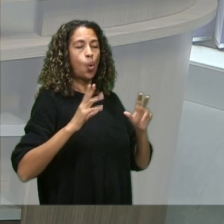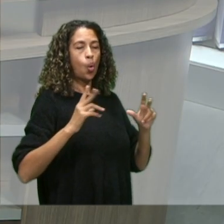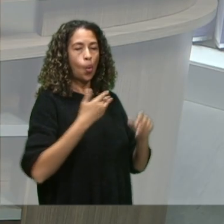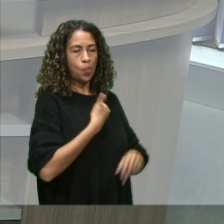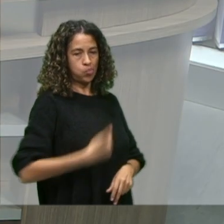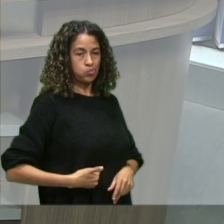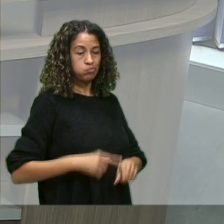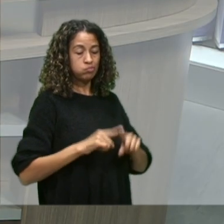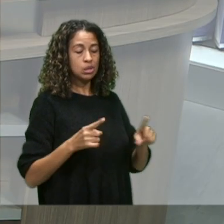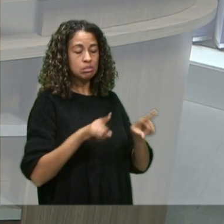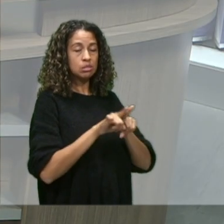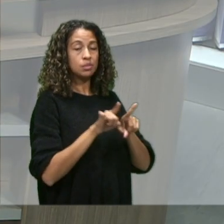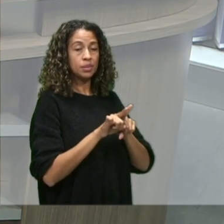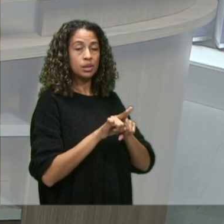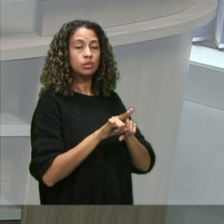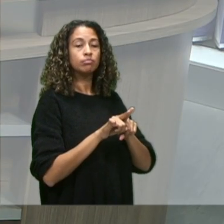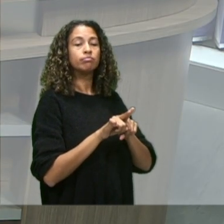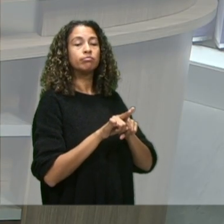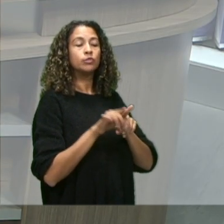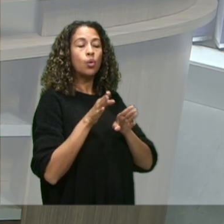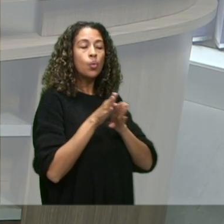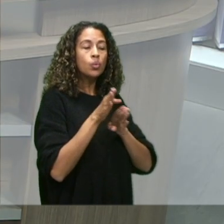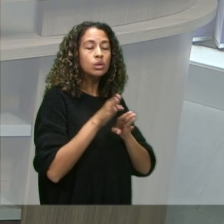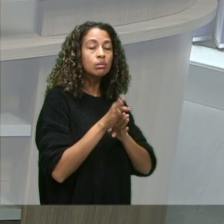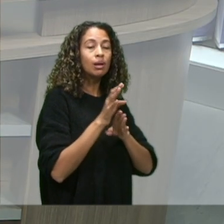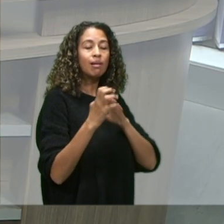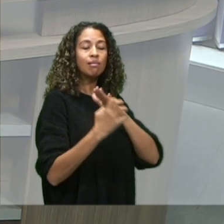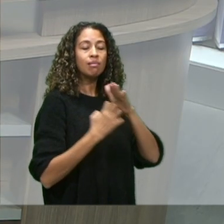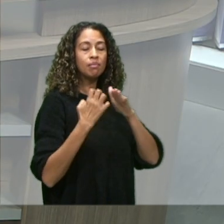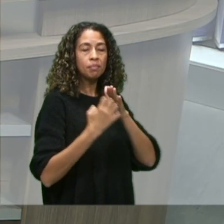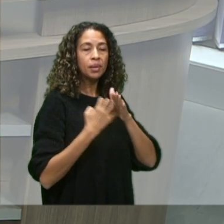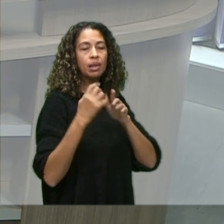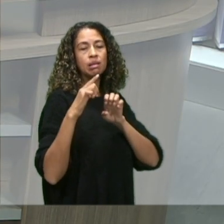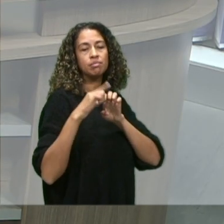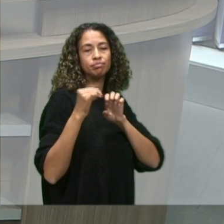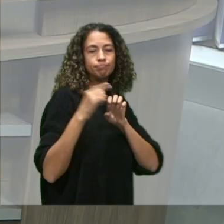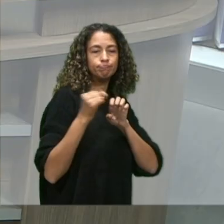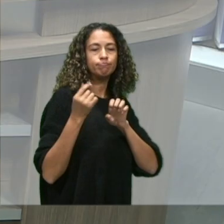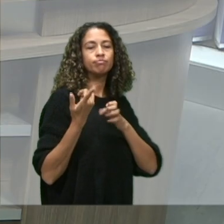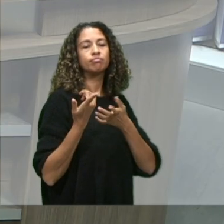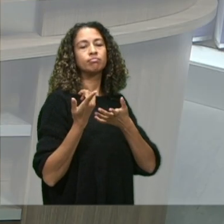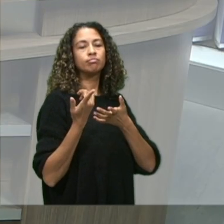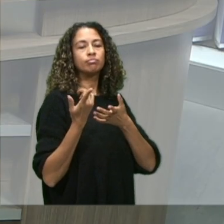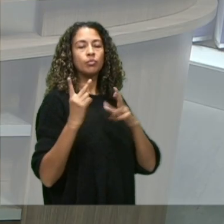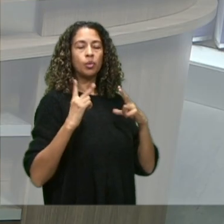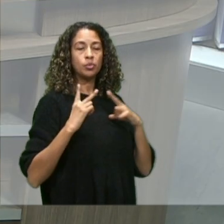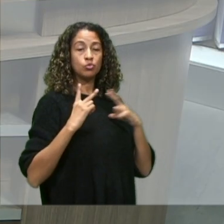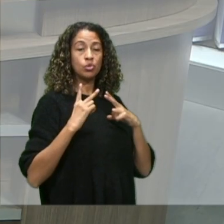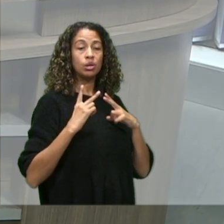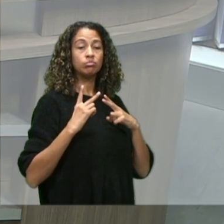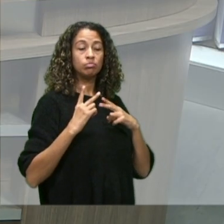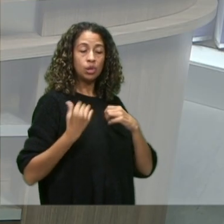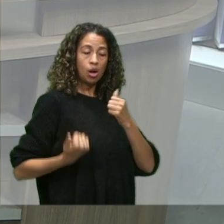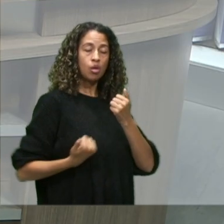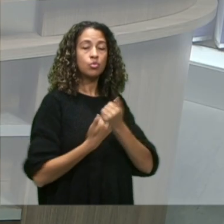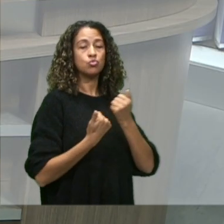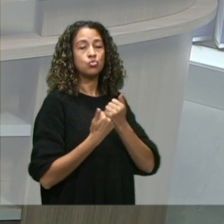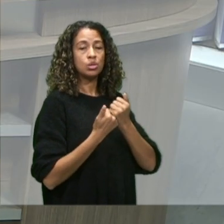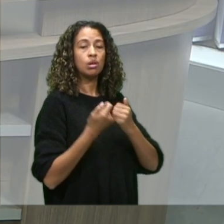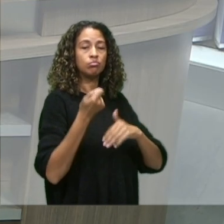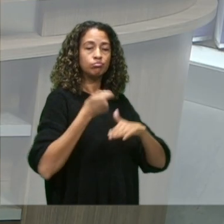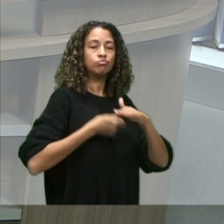também aconselhar as empresas e ao capital privado a também ajudar nesse